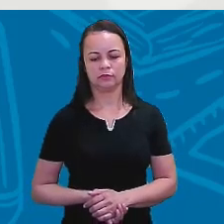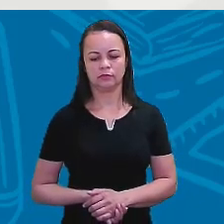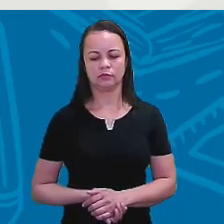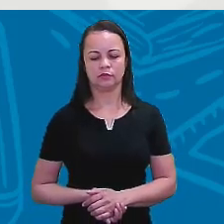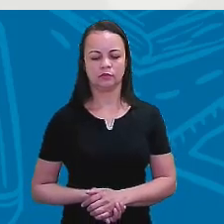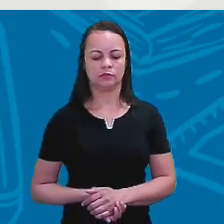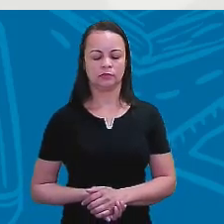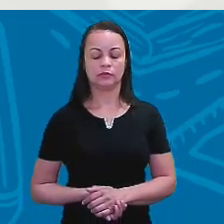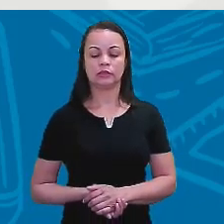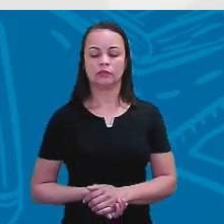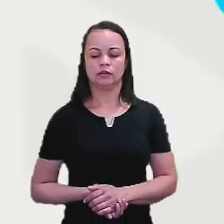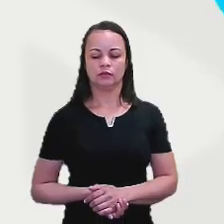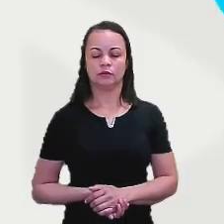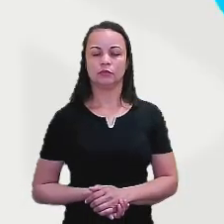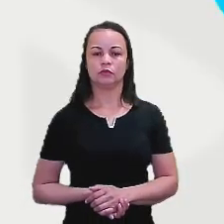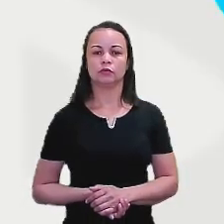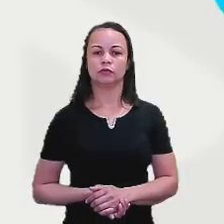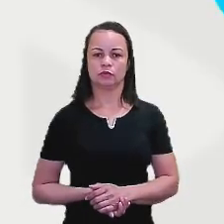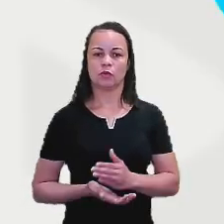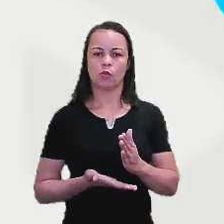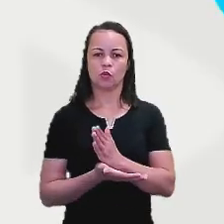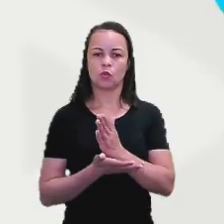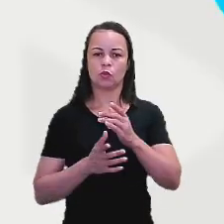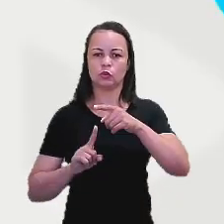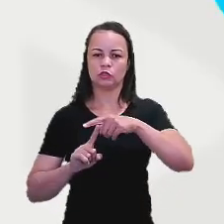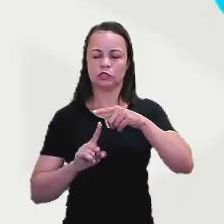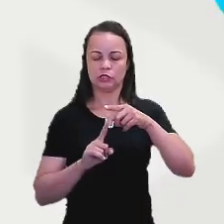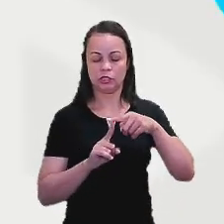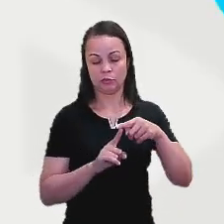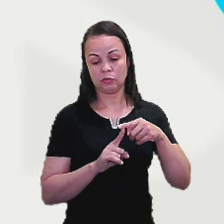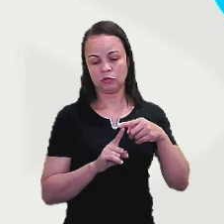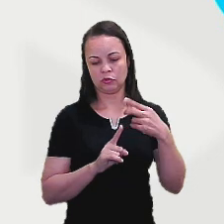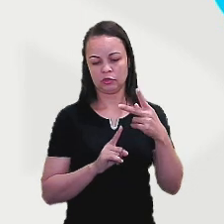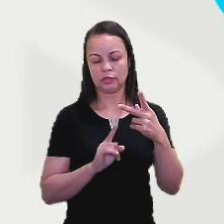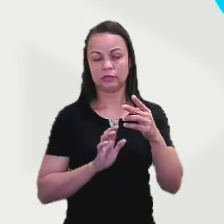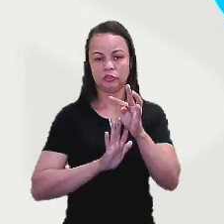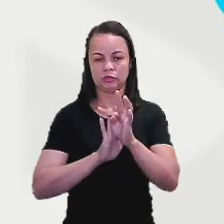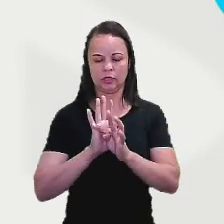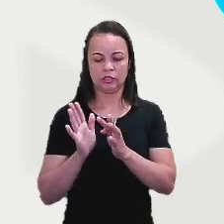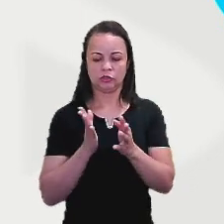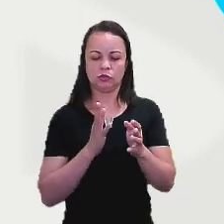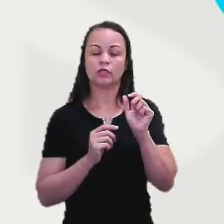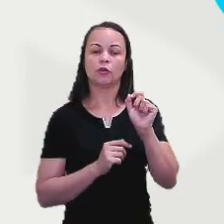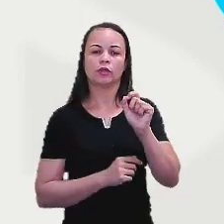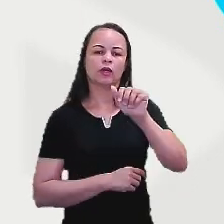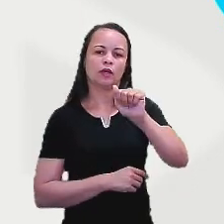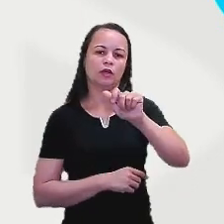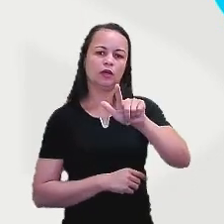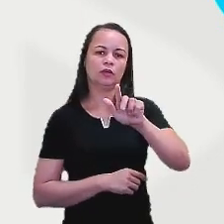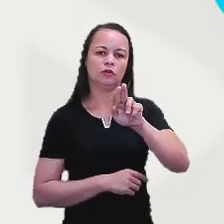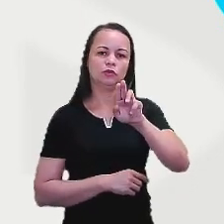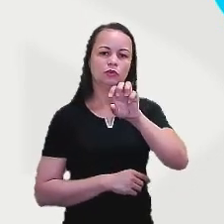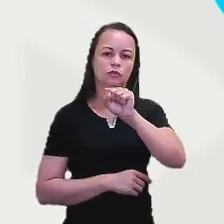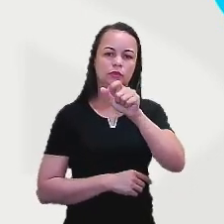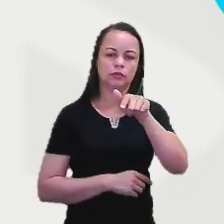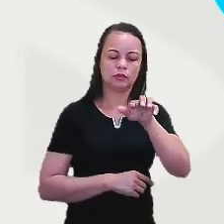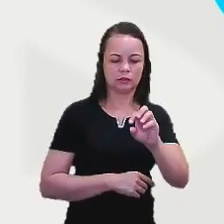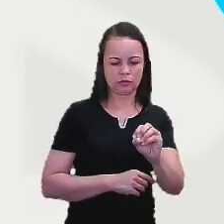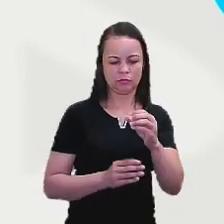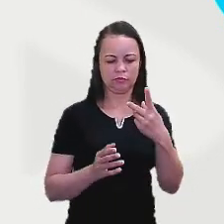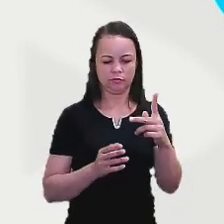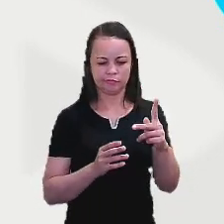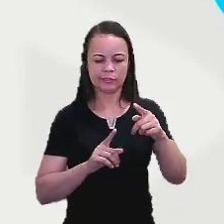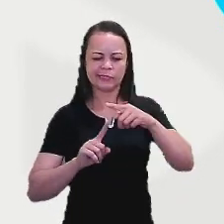Temos alguns tipos de intertextualidade. A primeira é a alusão. Neste tipo de intertextualidade, há